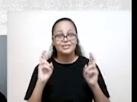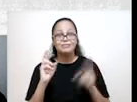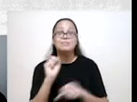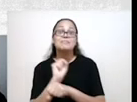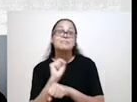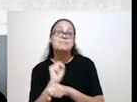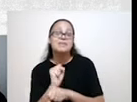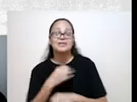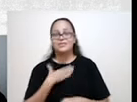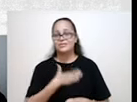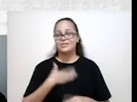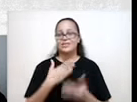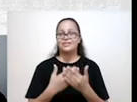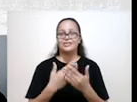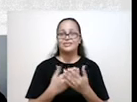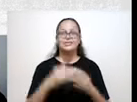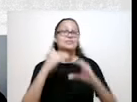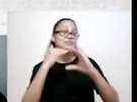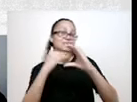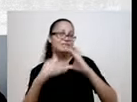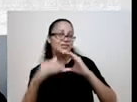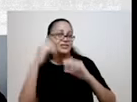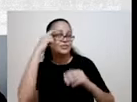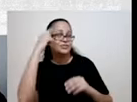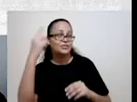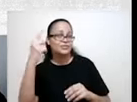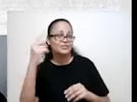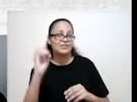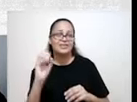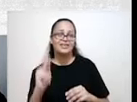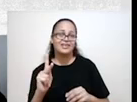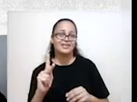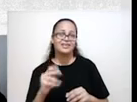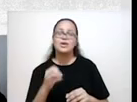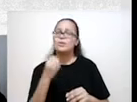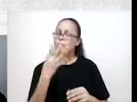aula de hoje. Acima está meu contato caso tenham dúvidas,